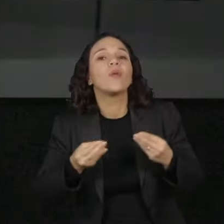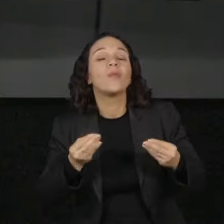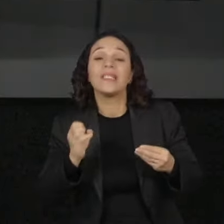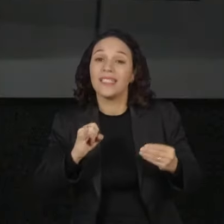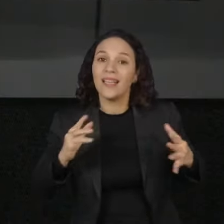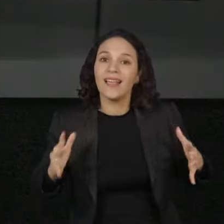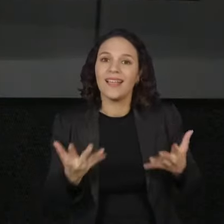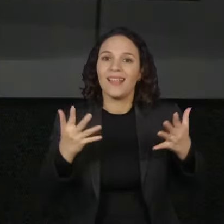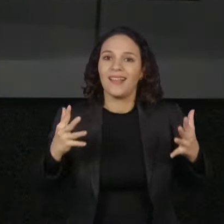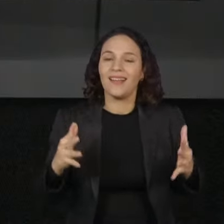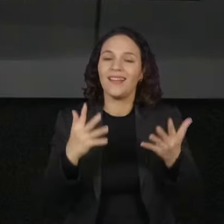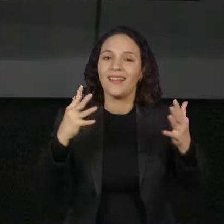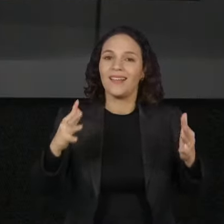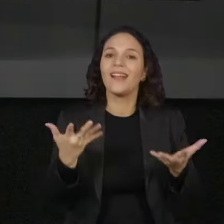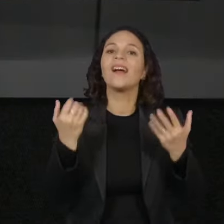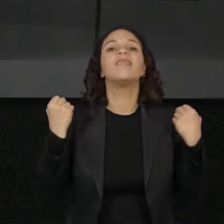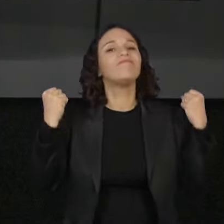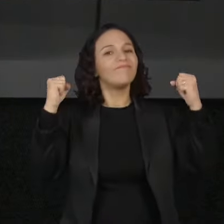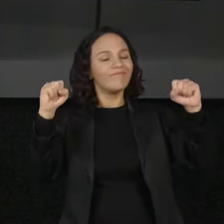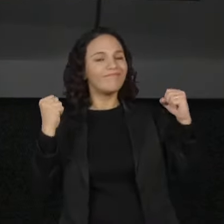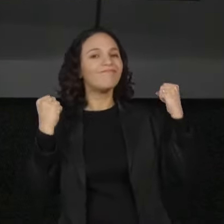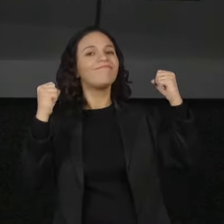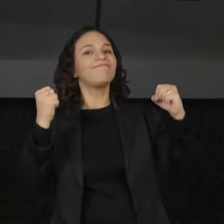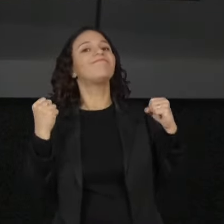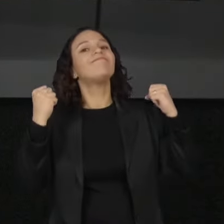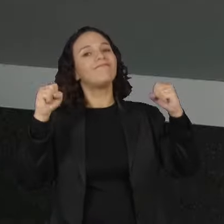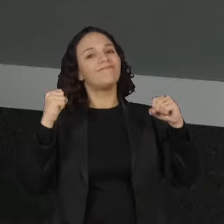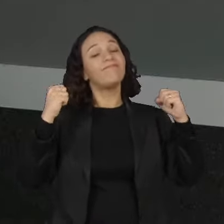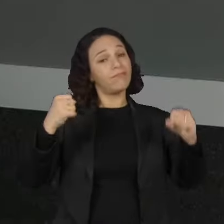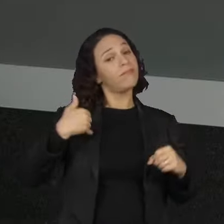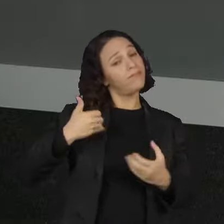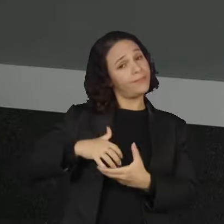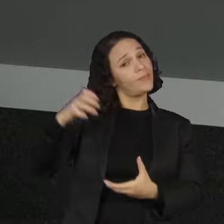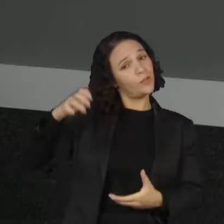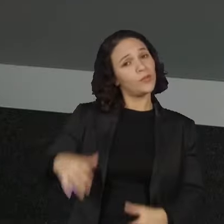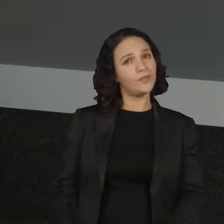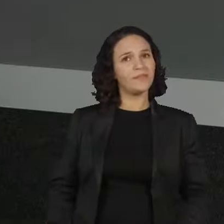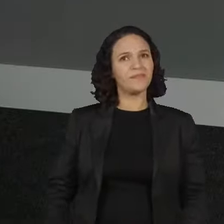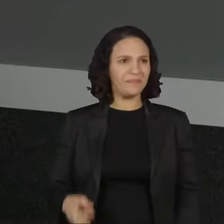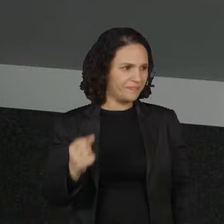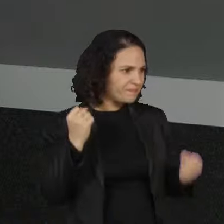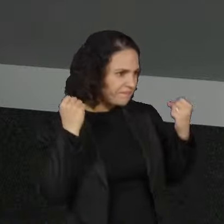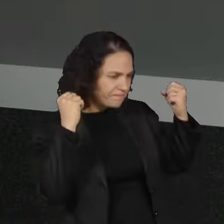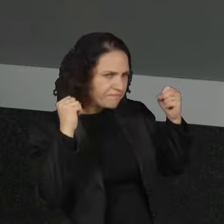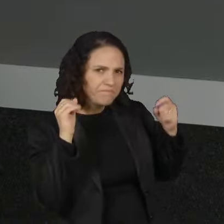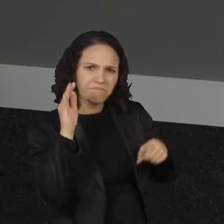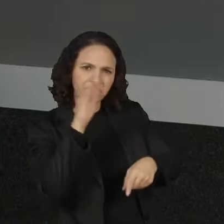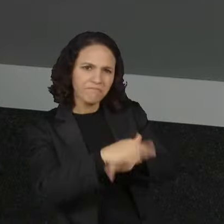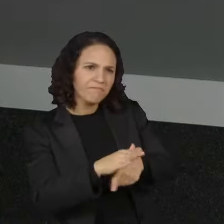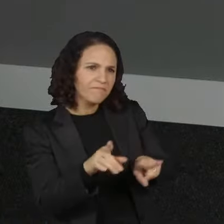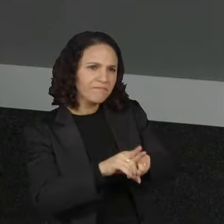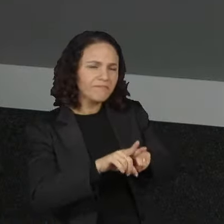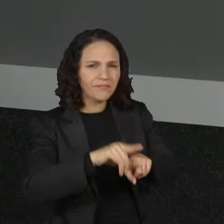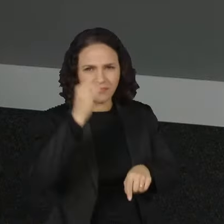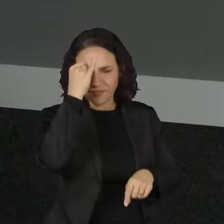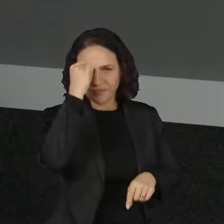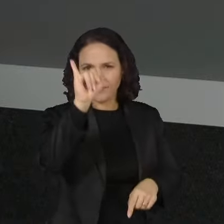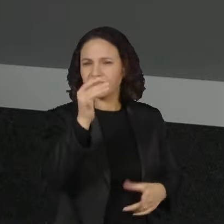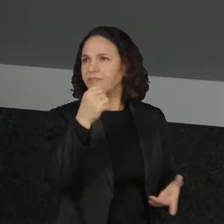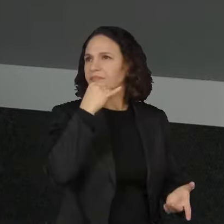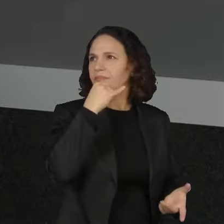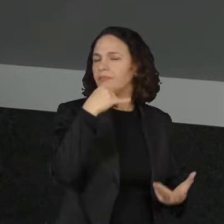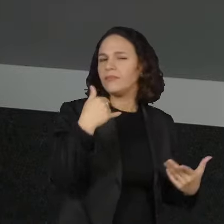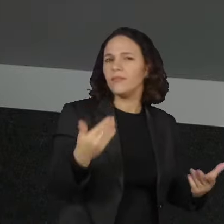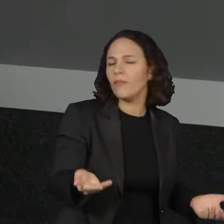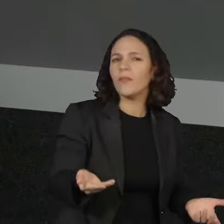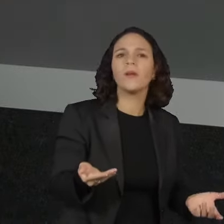estímulo, pela realização da atividade física, mesmo na terceira idade. E essa atividade física também ajuda a evitar, por exemplo, as dores